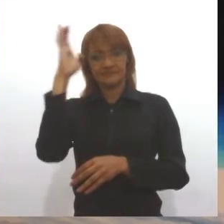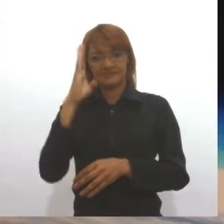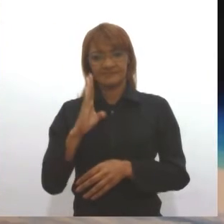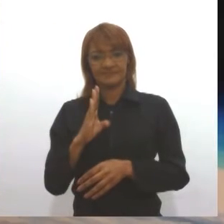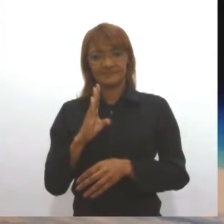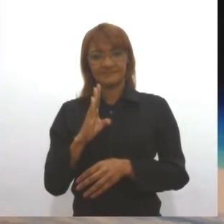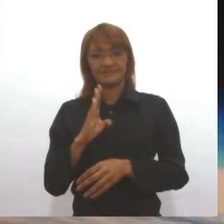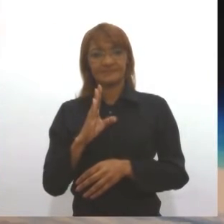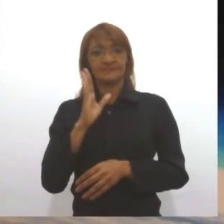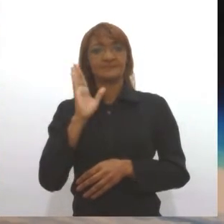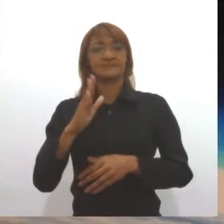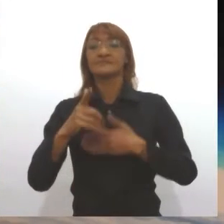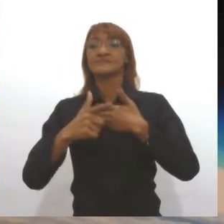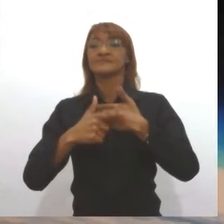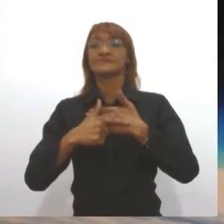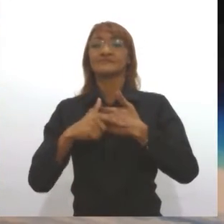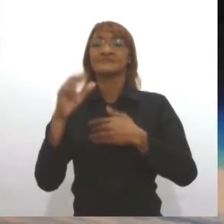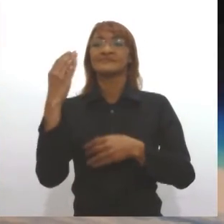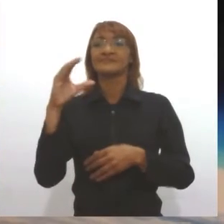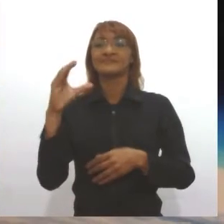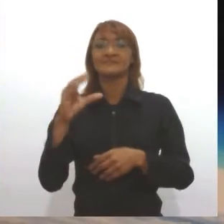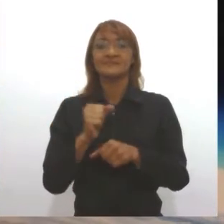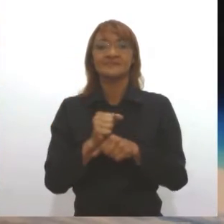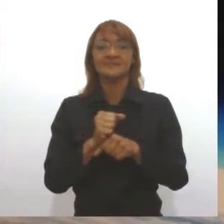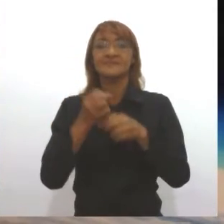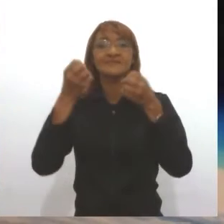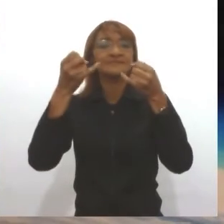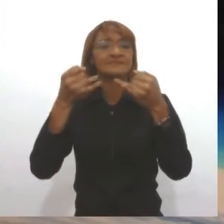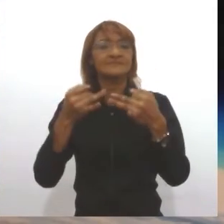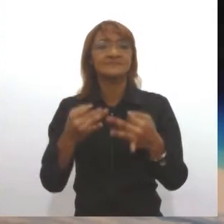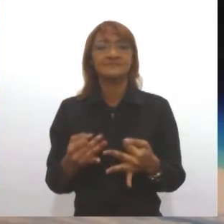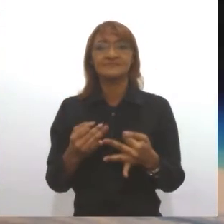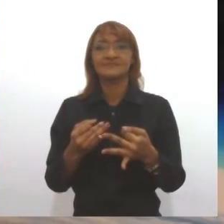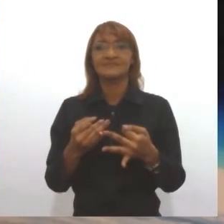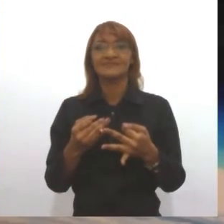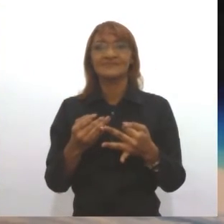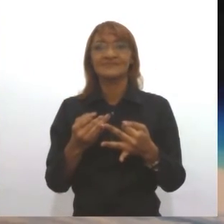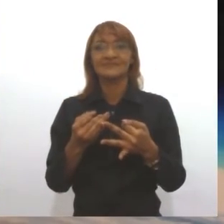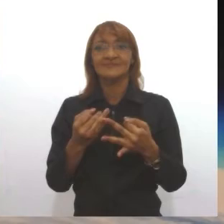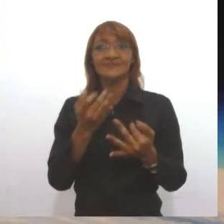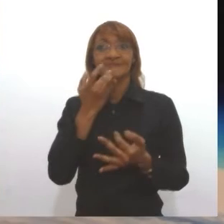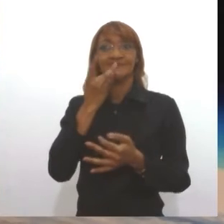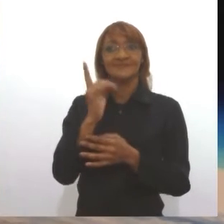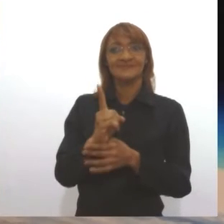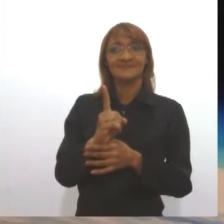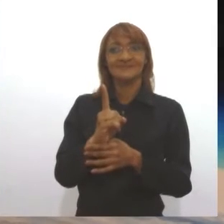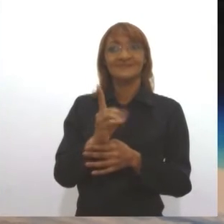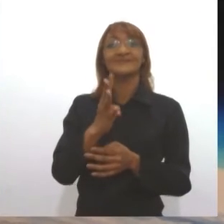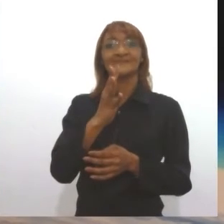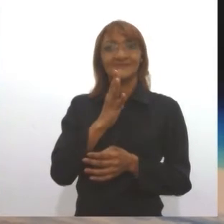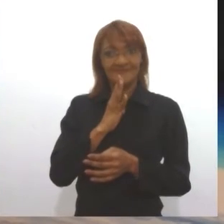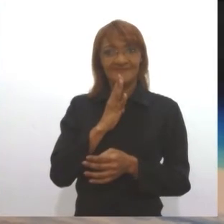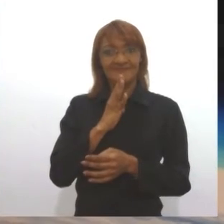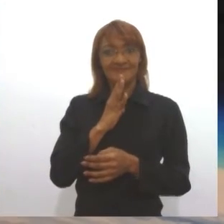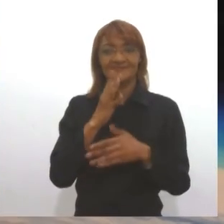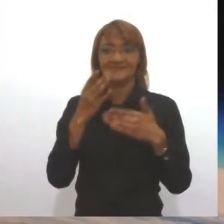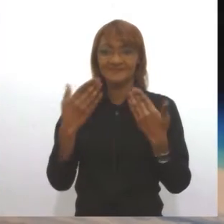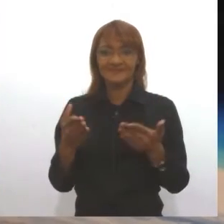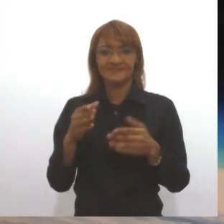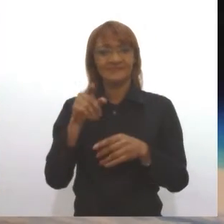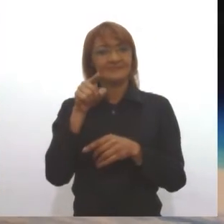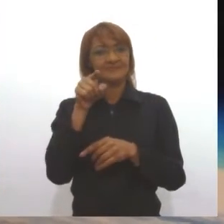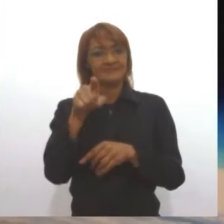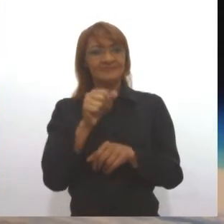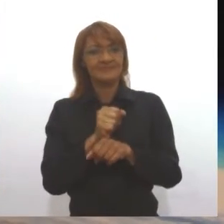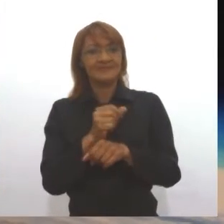O papel da ciência é tentar explicar o desconhecido com o conhecido. Então você